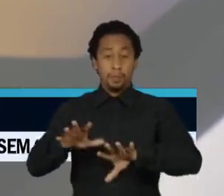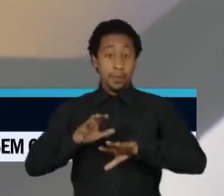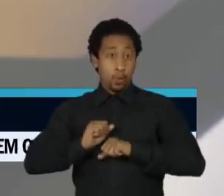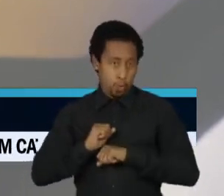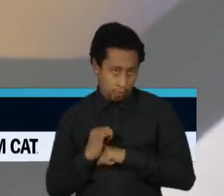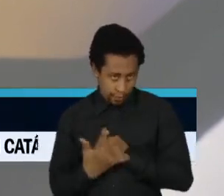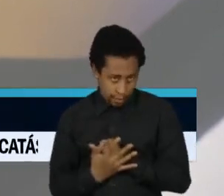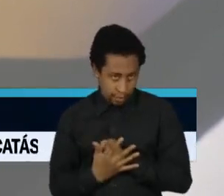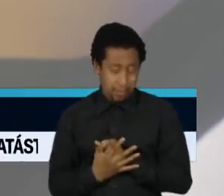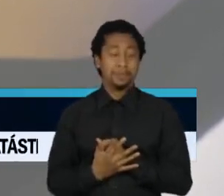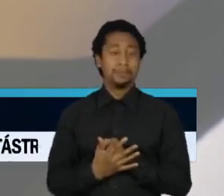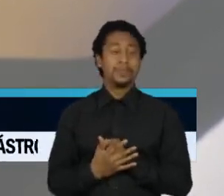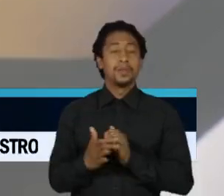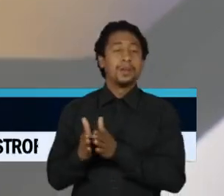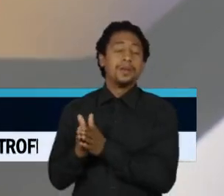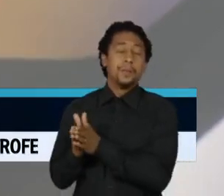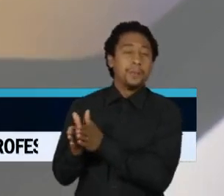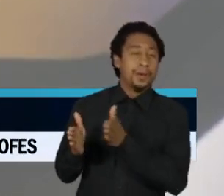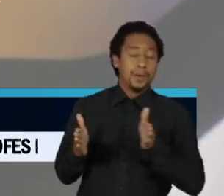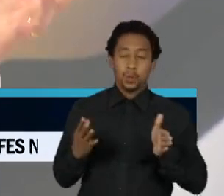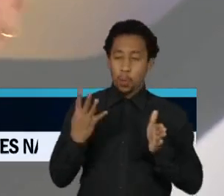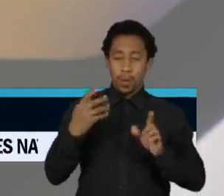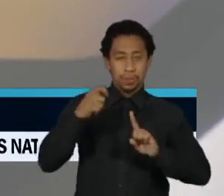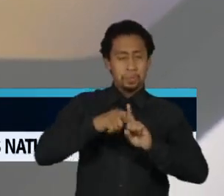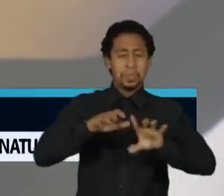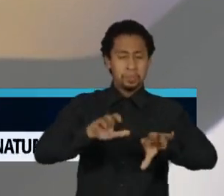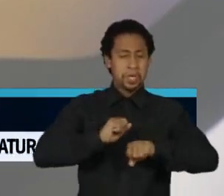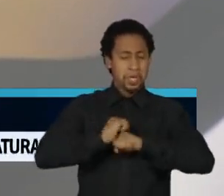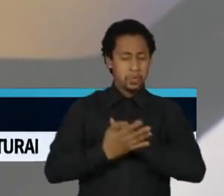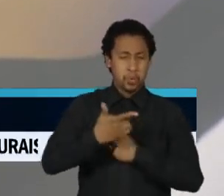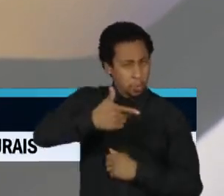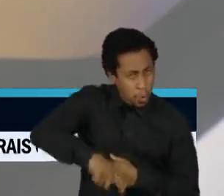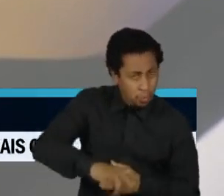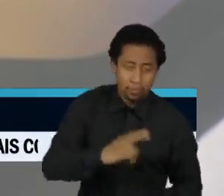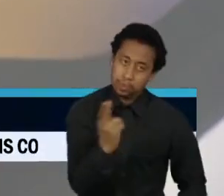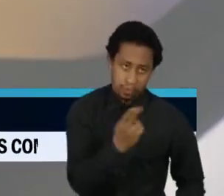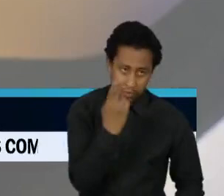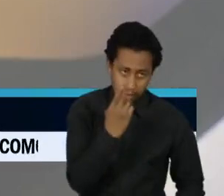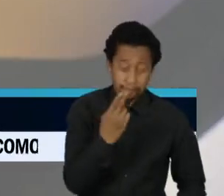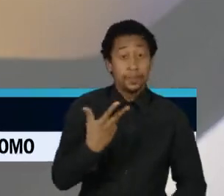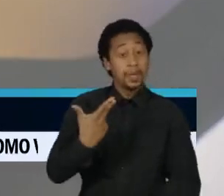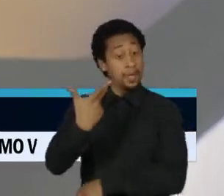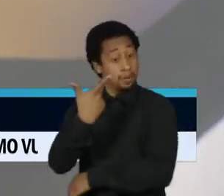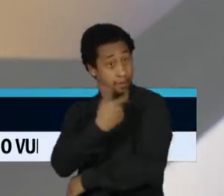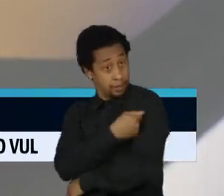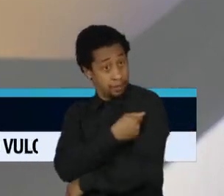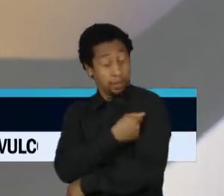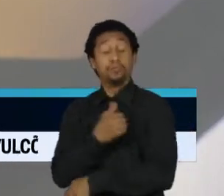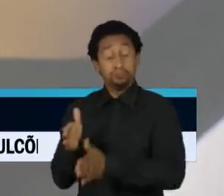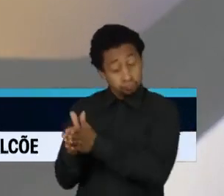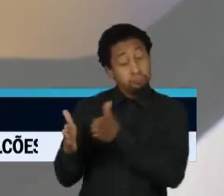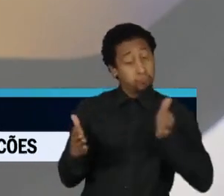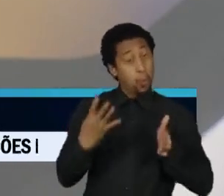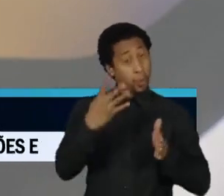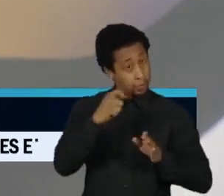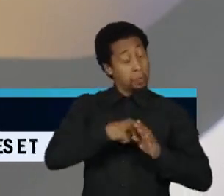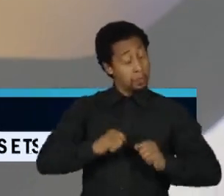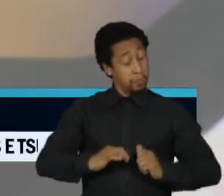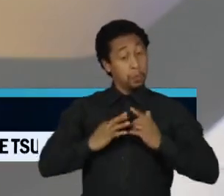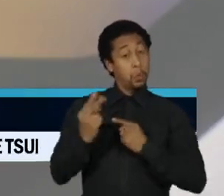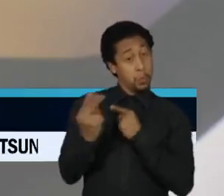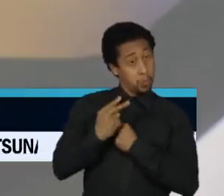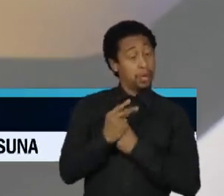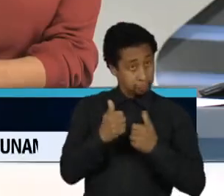por 4 meses, né? 6 meses em média no começo. Agora, com 1 mês, a gente já vê reinfecções,